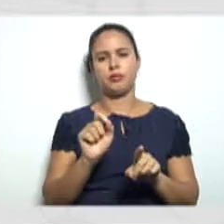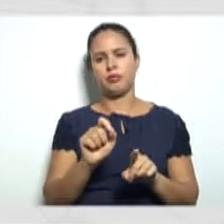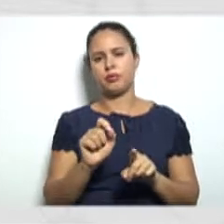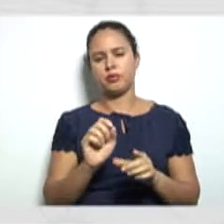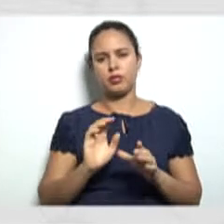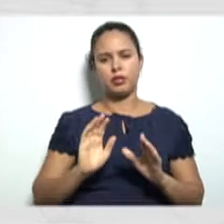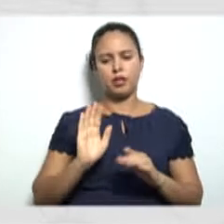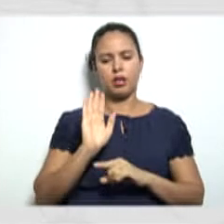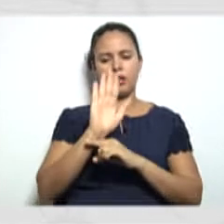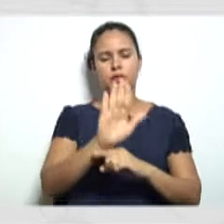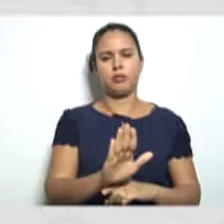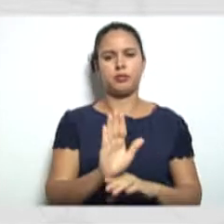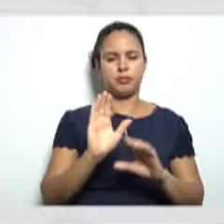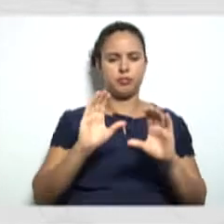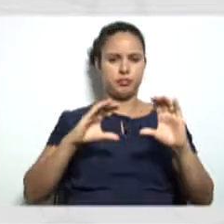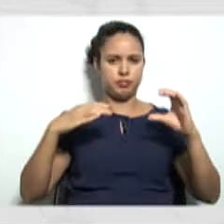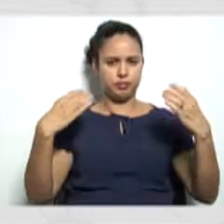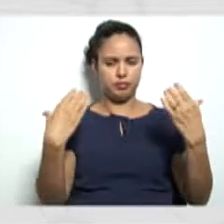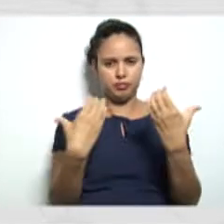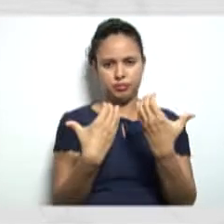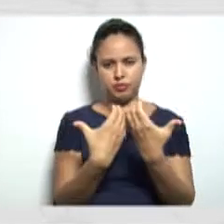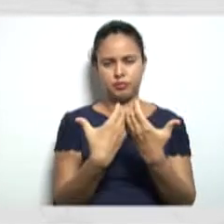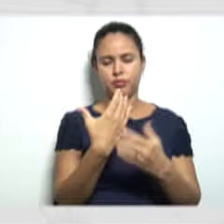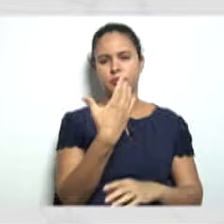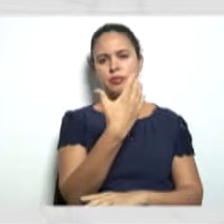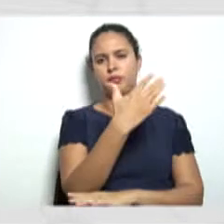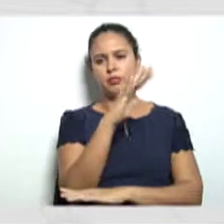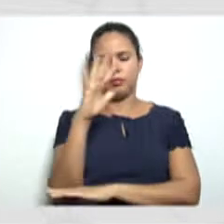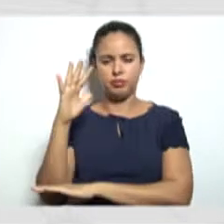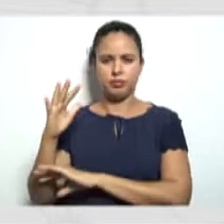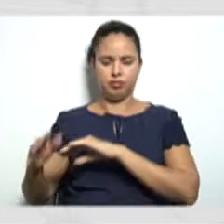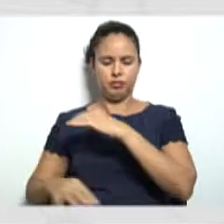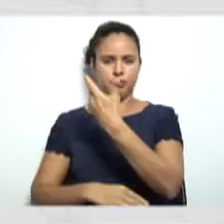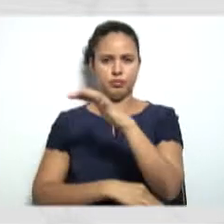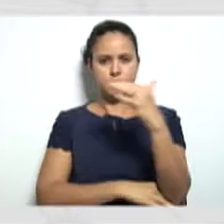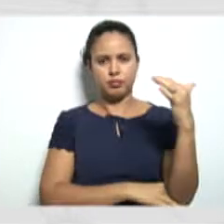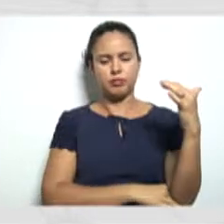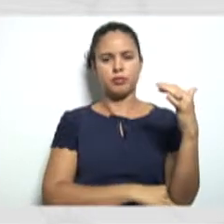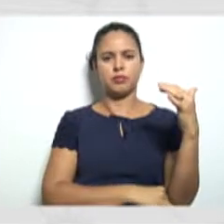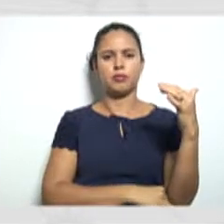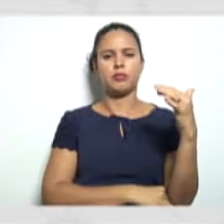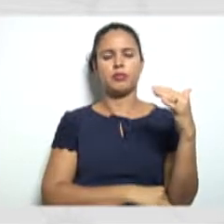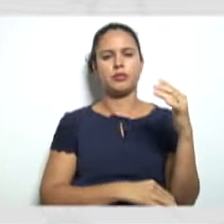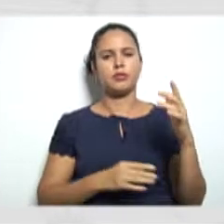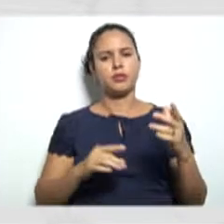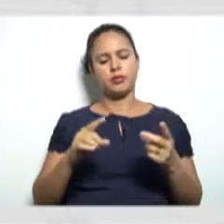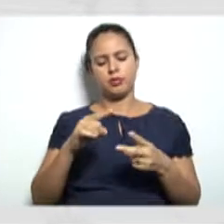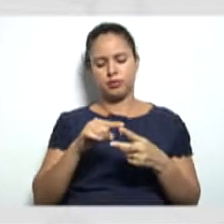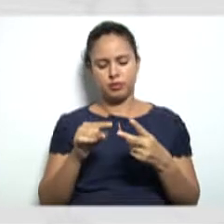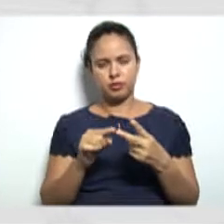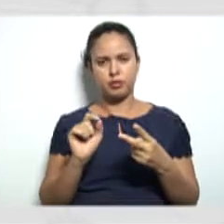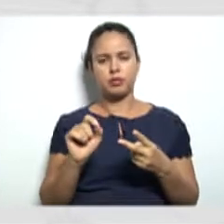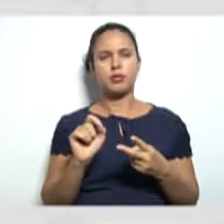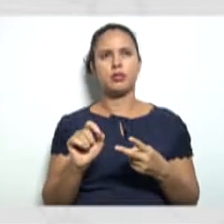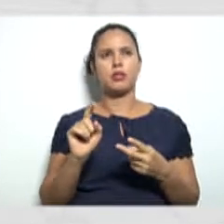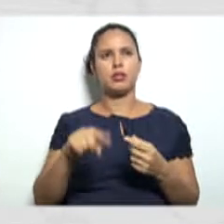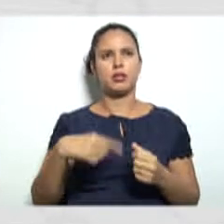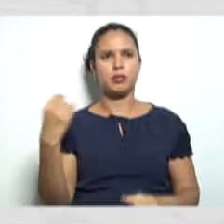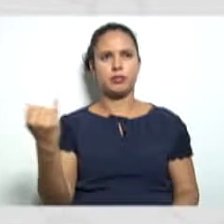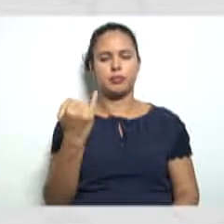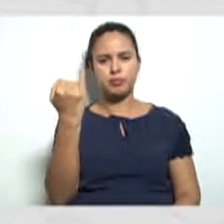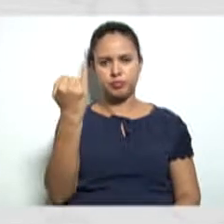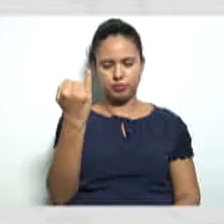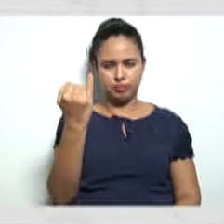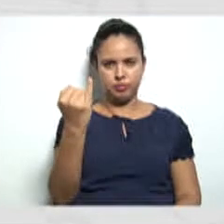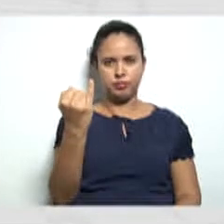ambiental e redução dos impactos ambientais e sociais. Essas duas últimas questões que tratam do impacto ambiental são muito